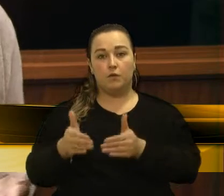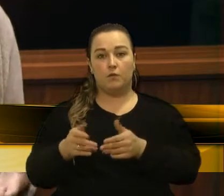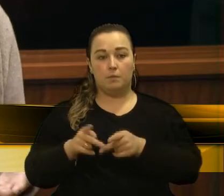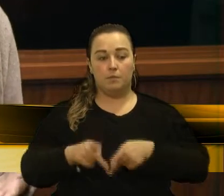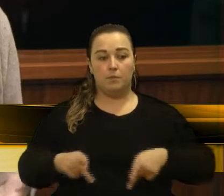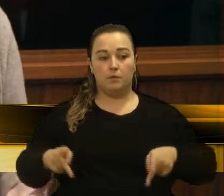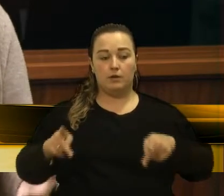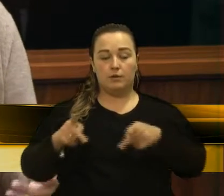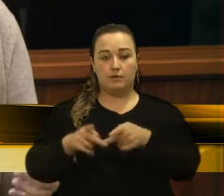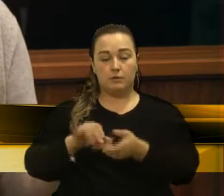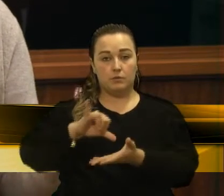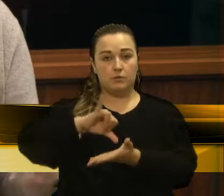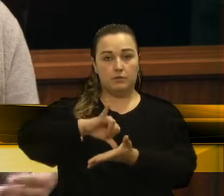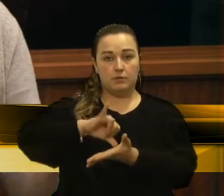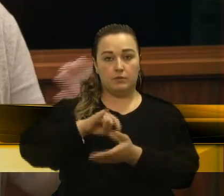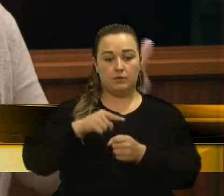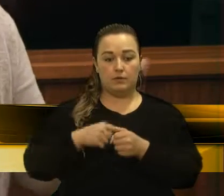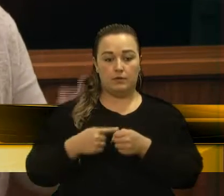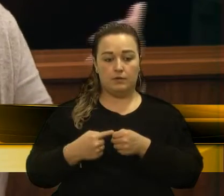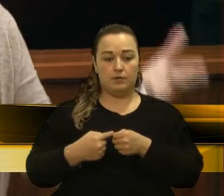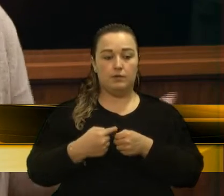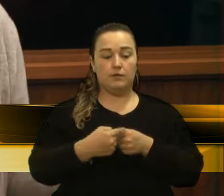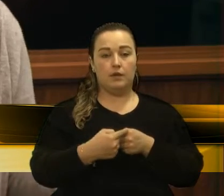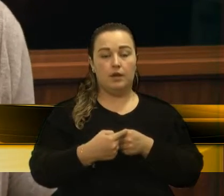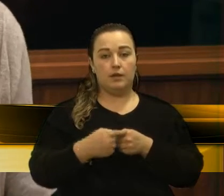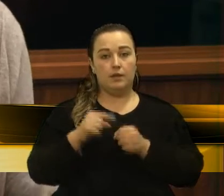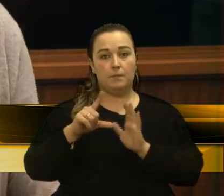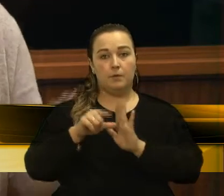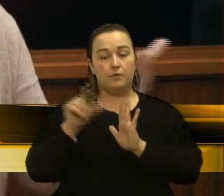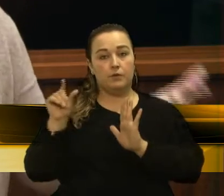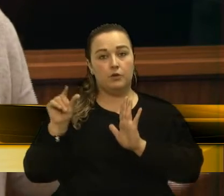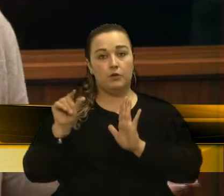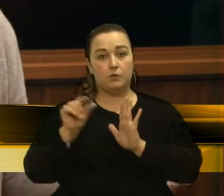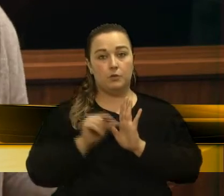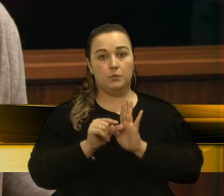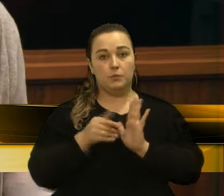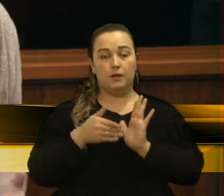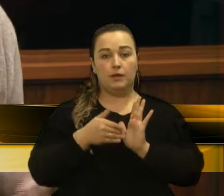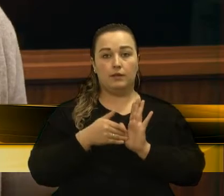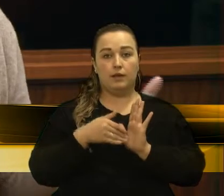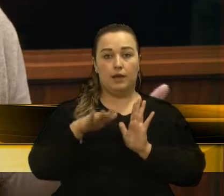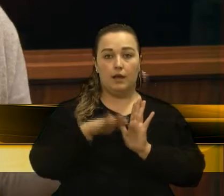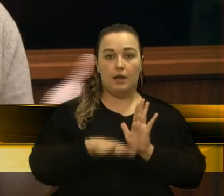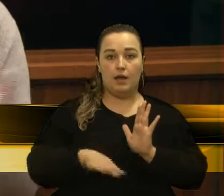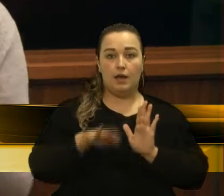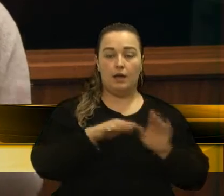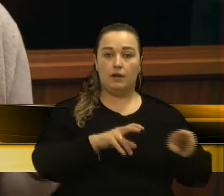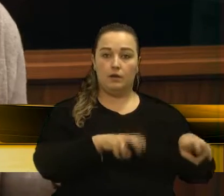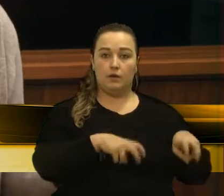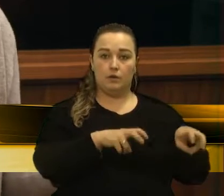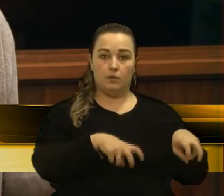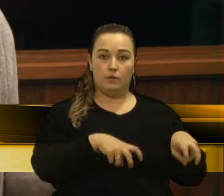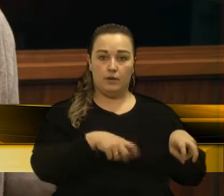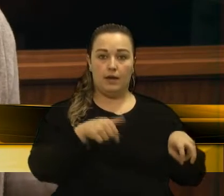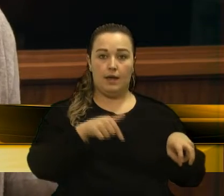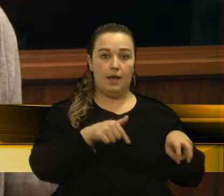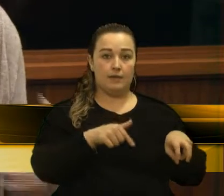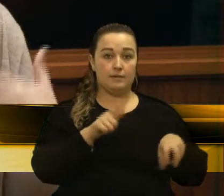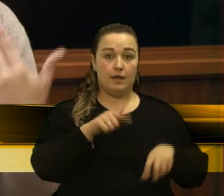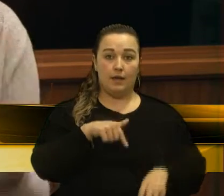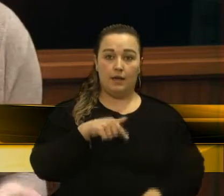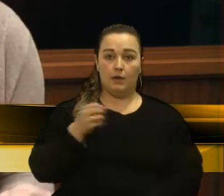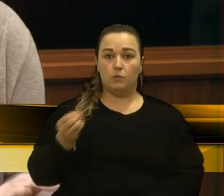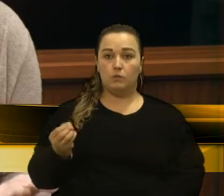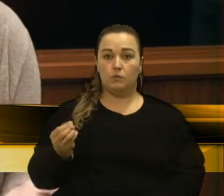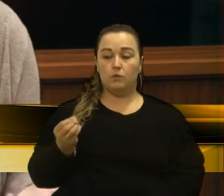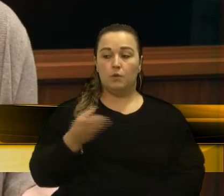central da cidade e, no decorrer, então, vai diminuindo a densidade até a zona rural. Então, essa é um novo desenho